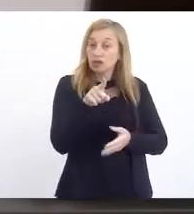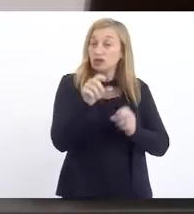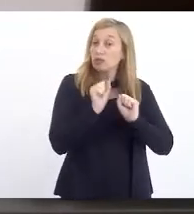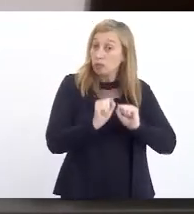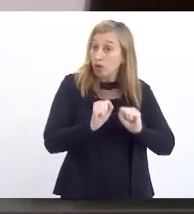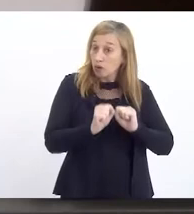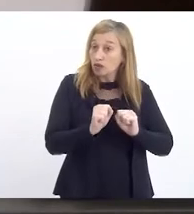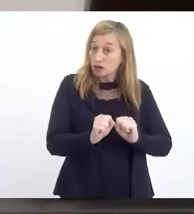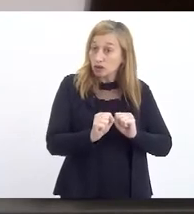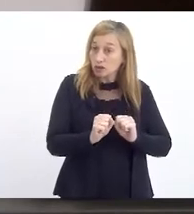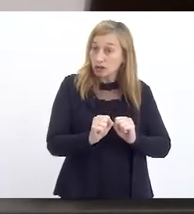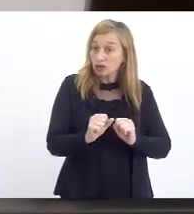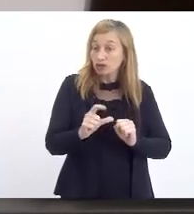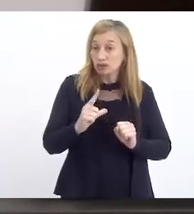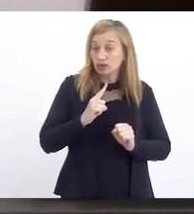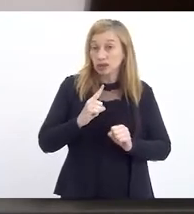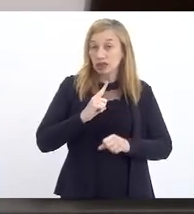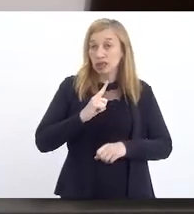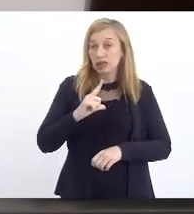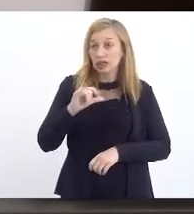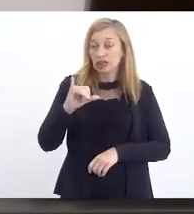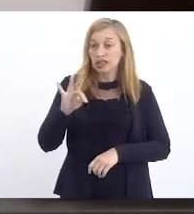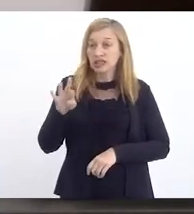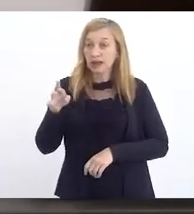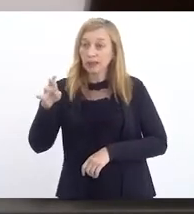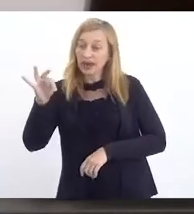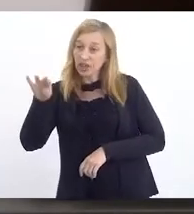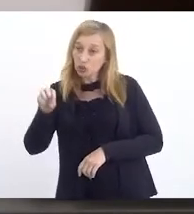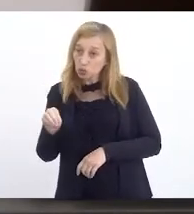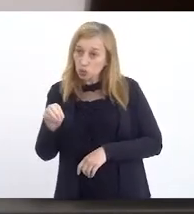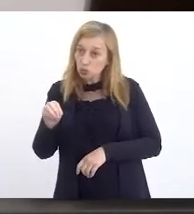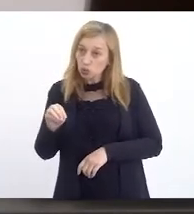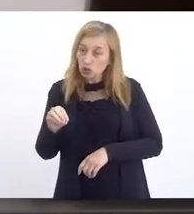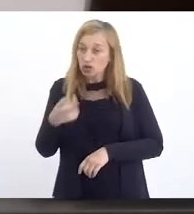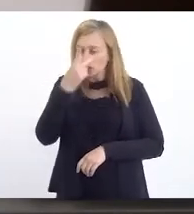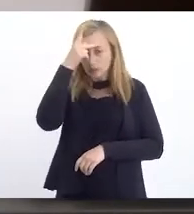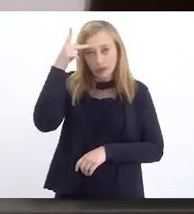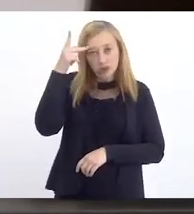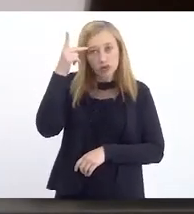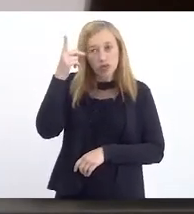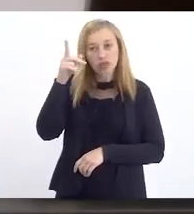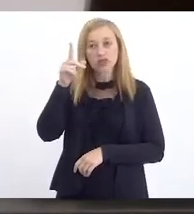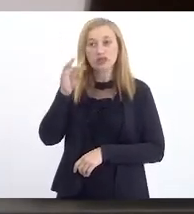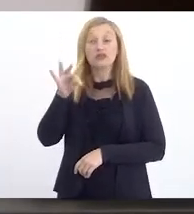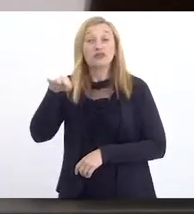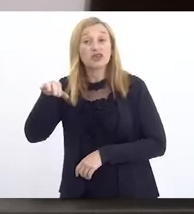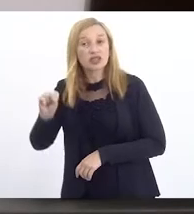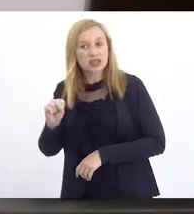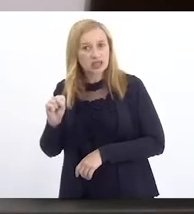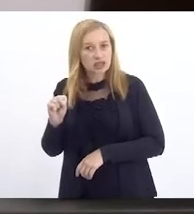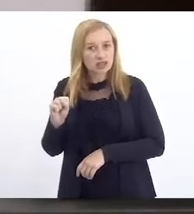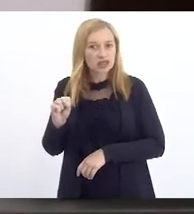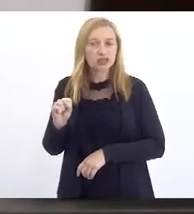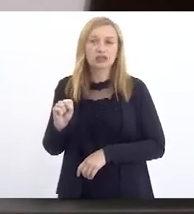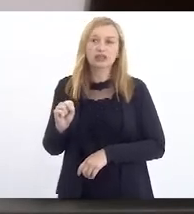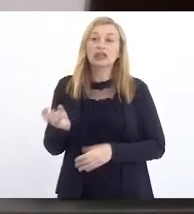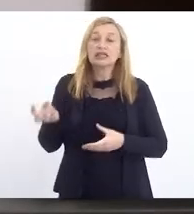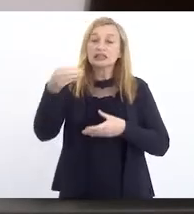pode ter um indiciamento de pessoas físicas, né, dentro